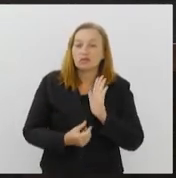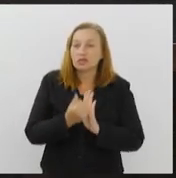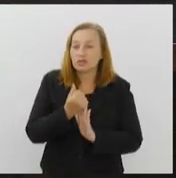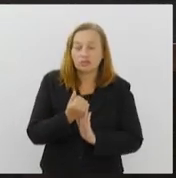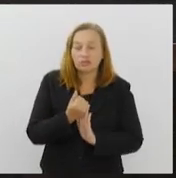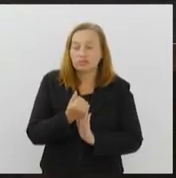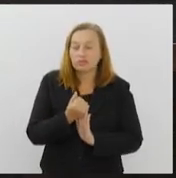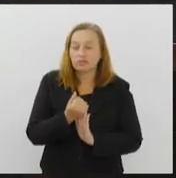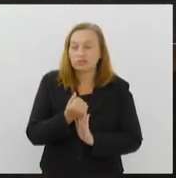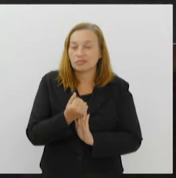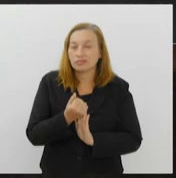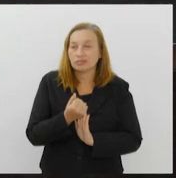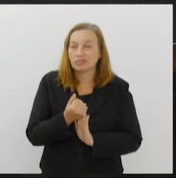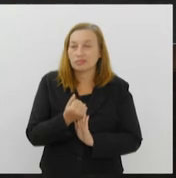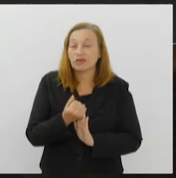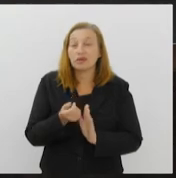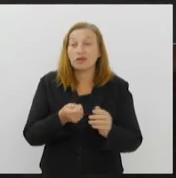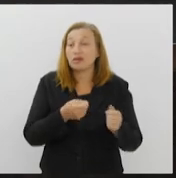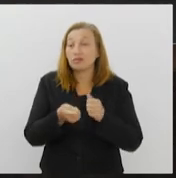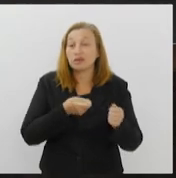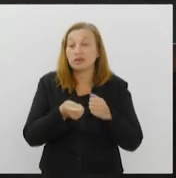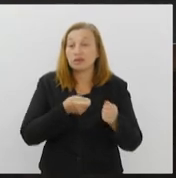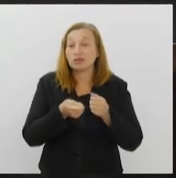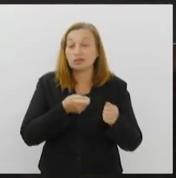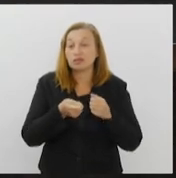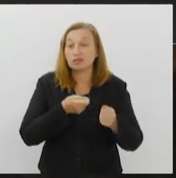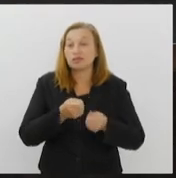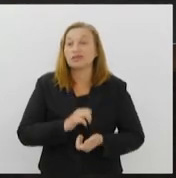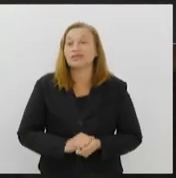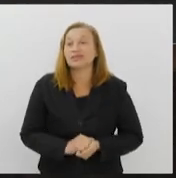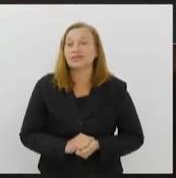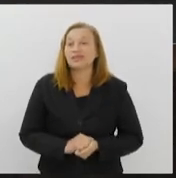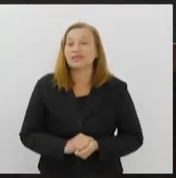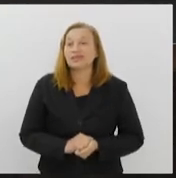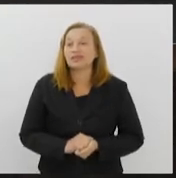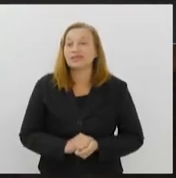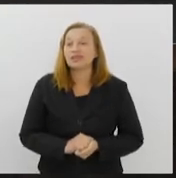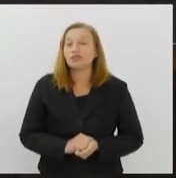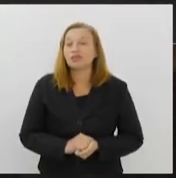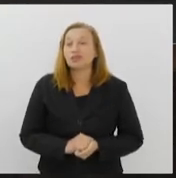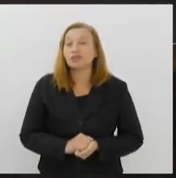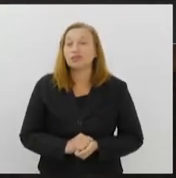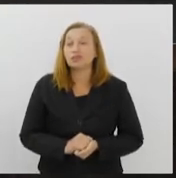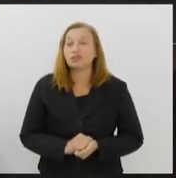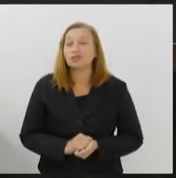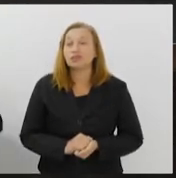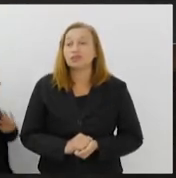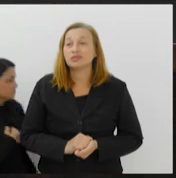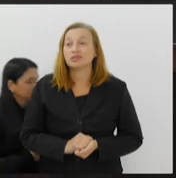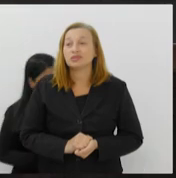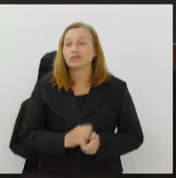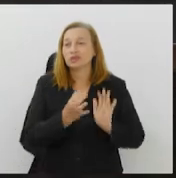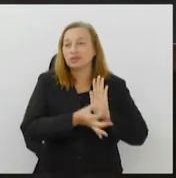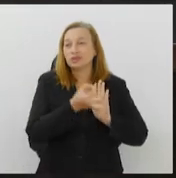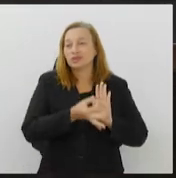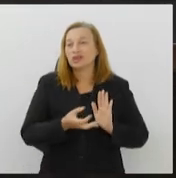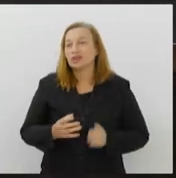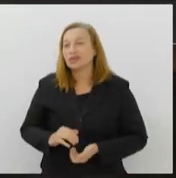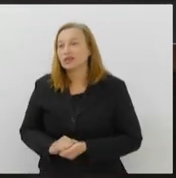Finanças e Fiscalização Financeira e Controle, para emitir parecer, nosso nobre